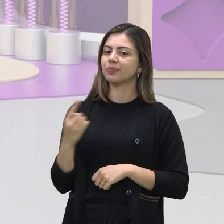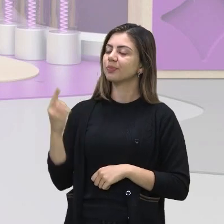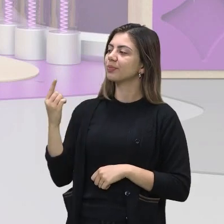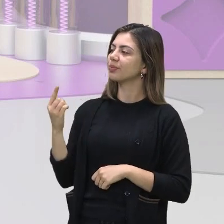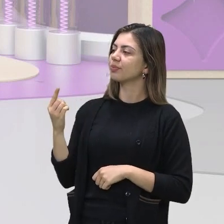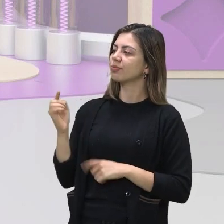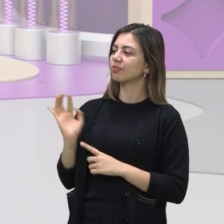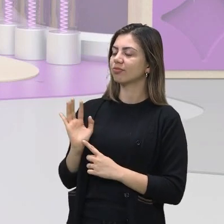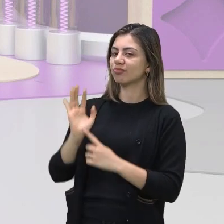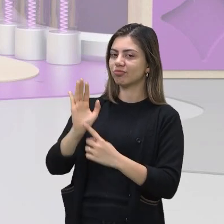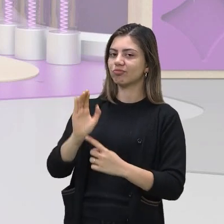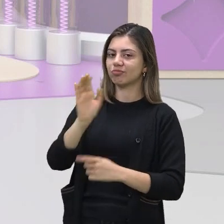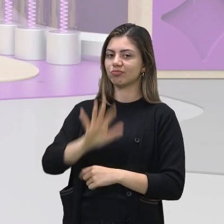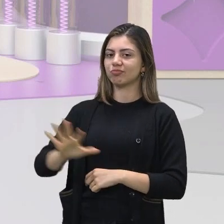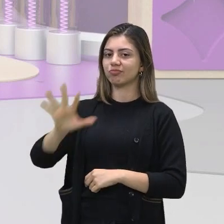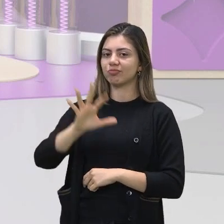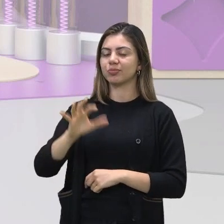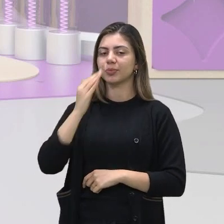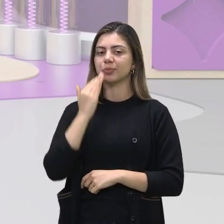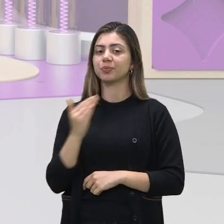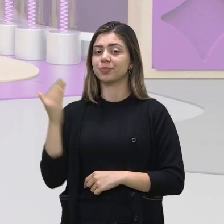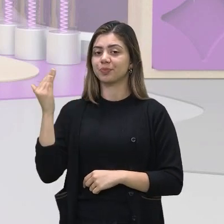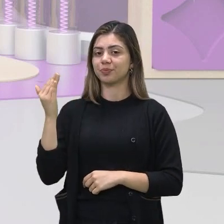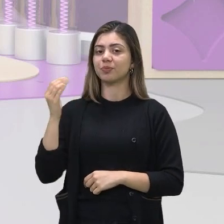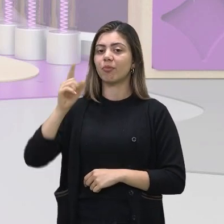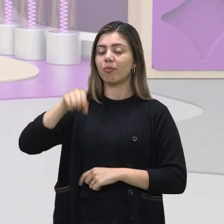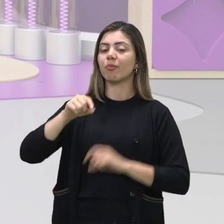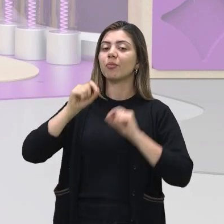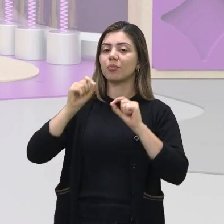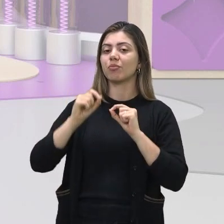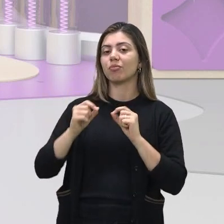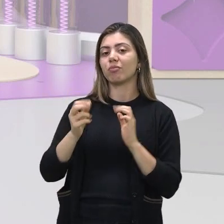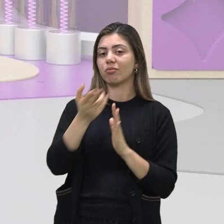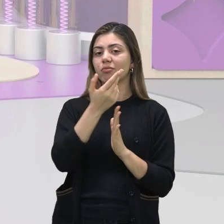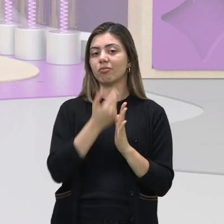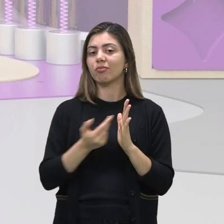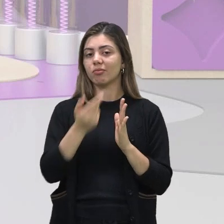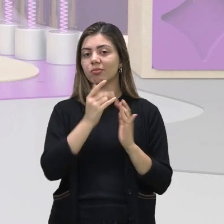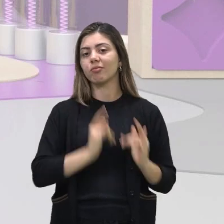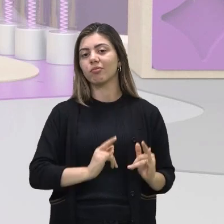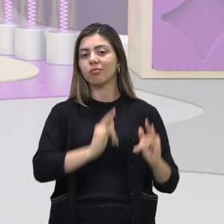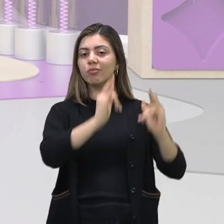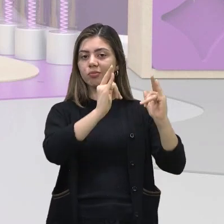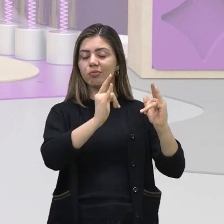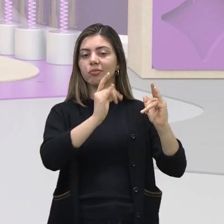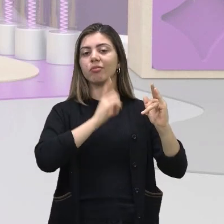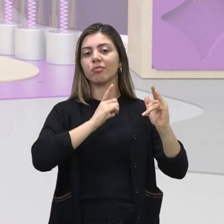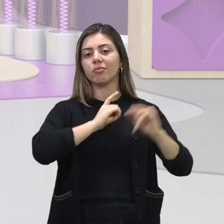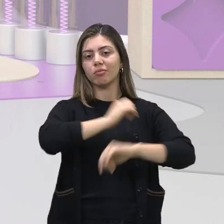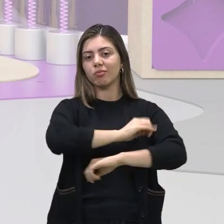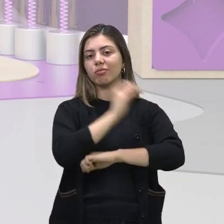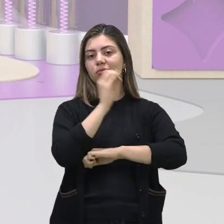Trouxe o desenho aqui. Então, está aqui, né, um desenho, uma fachada.